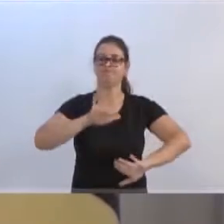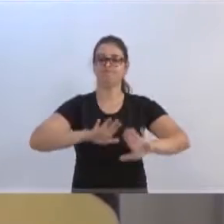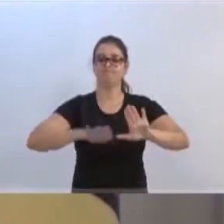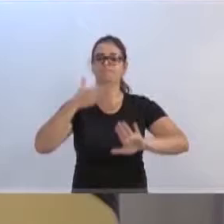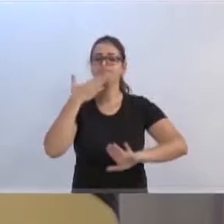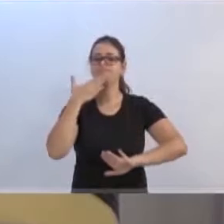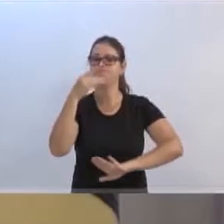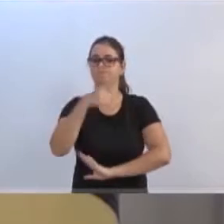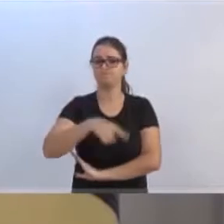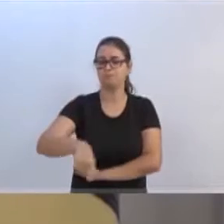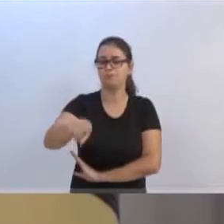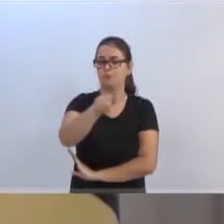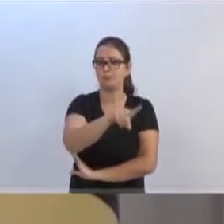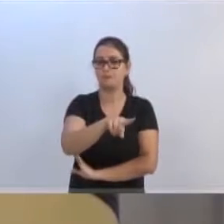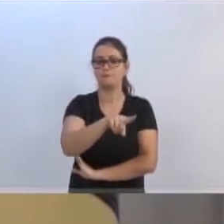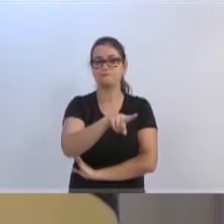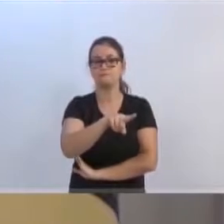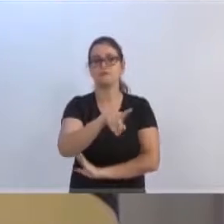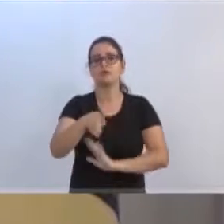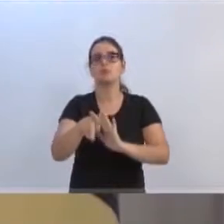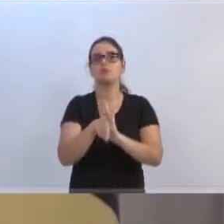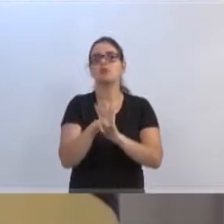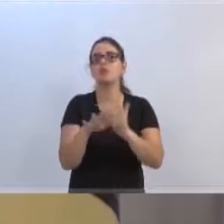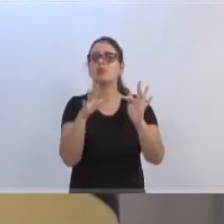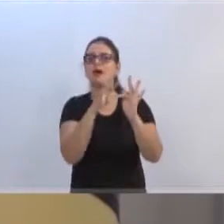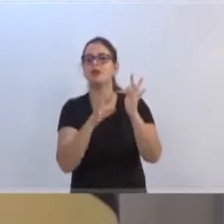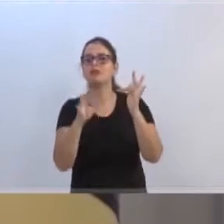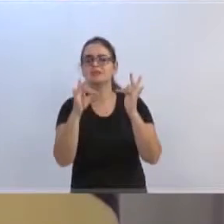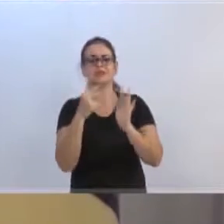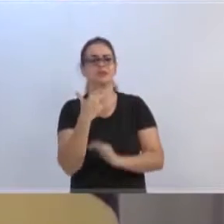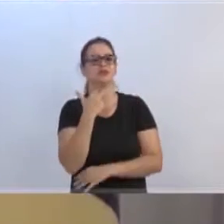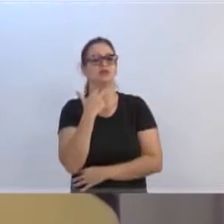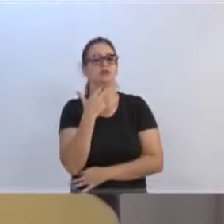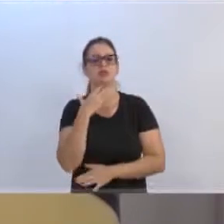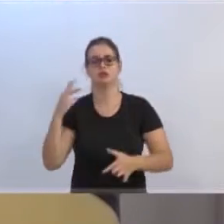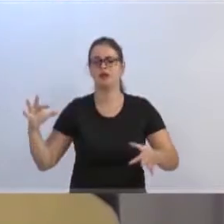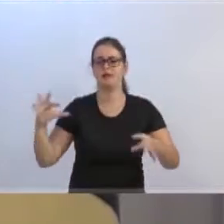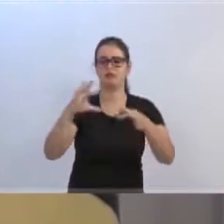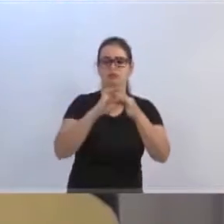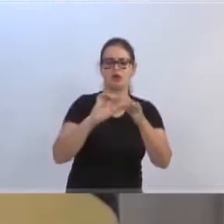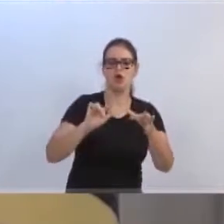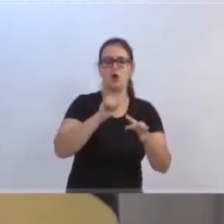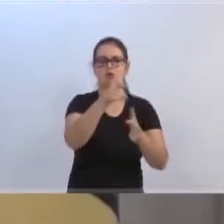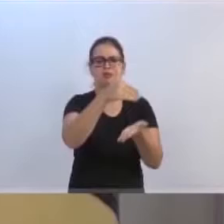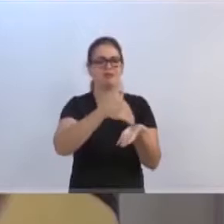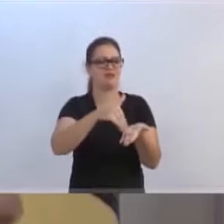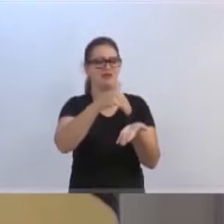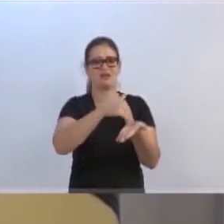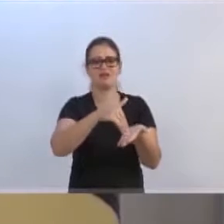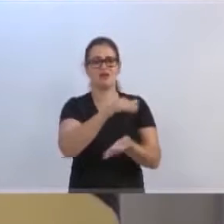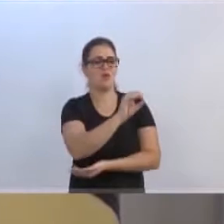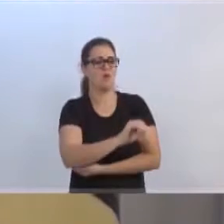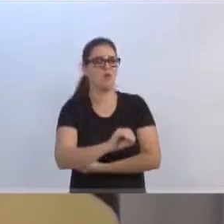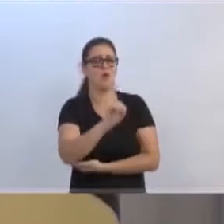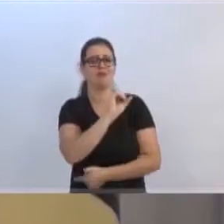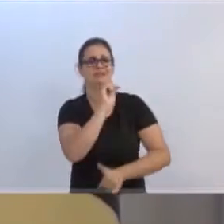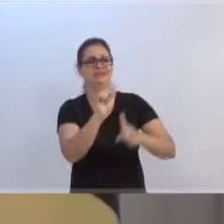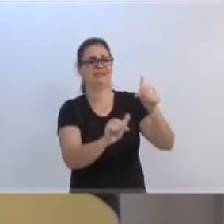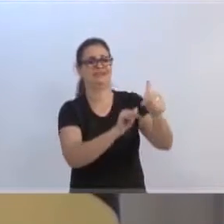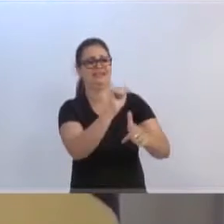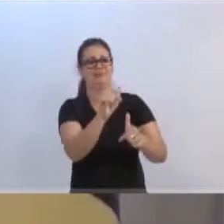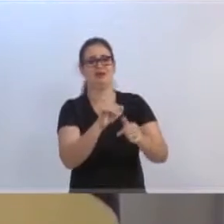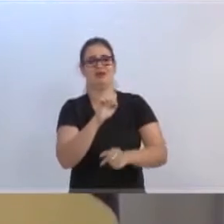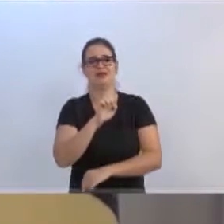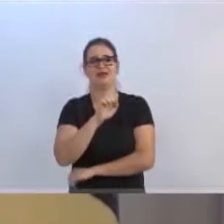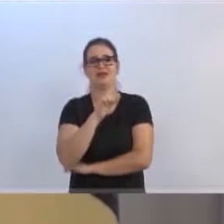que promovem pedágios beneficentes a informar à Prefeitura e à Câmara de Vereadores o valor arrecadado